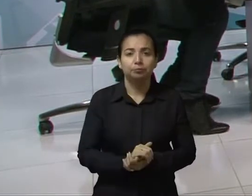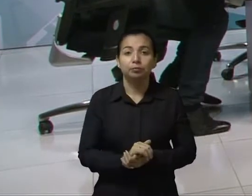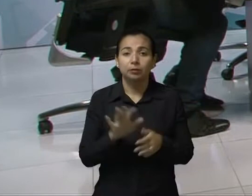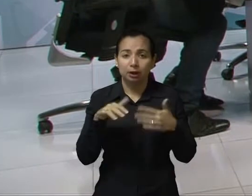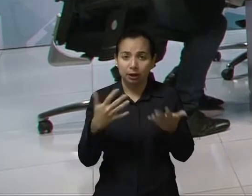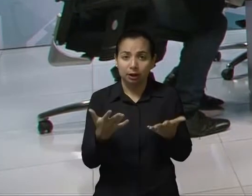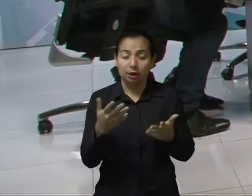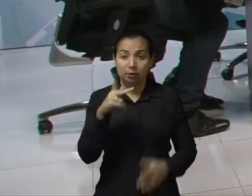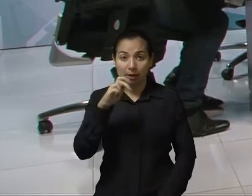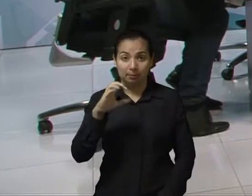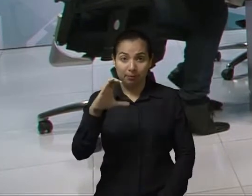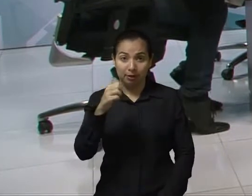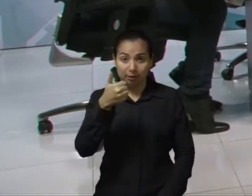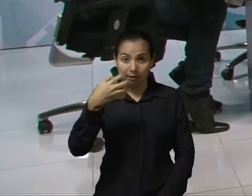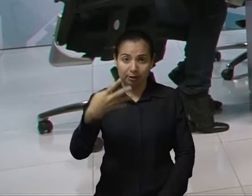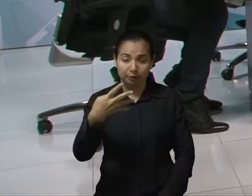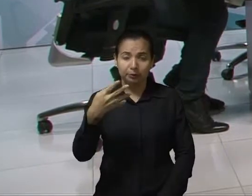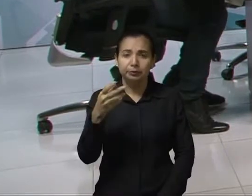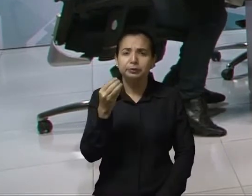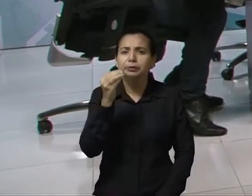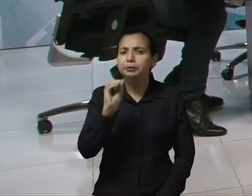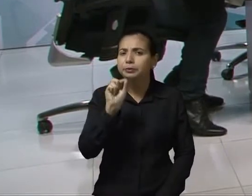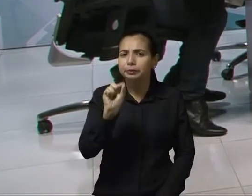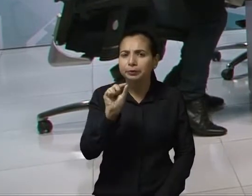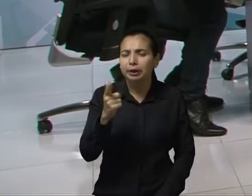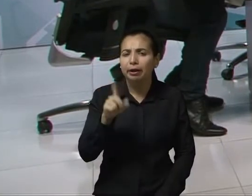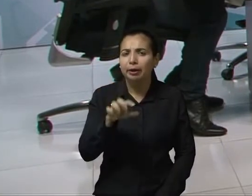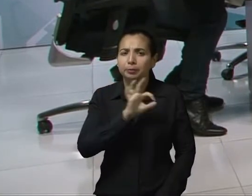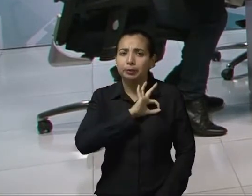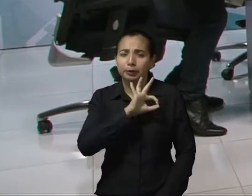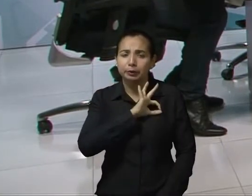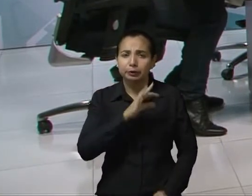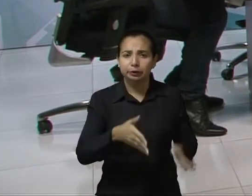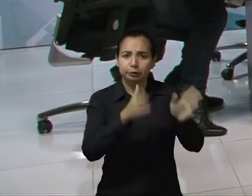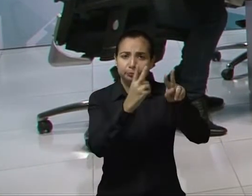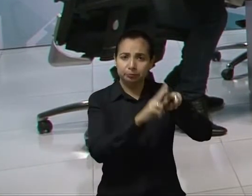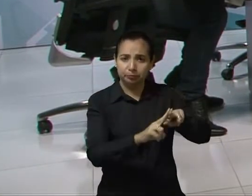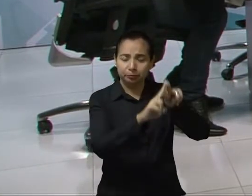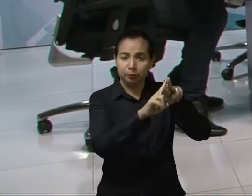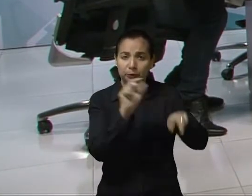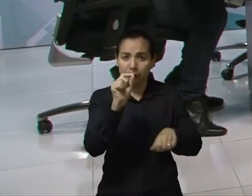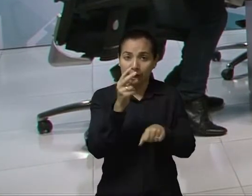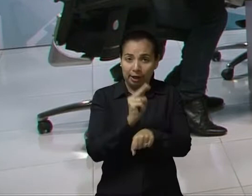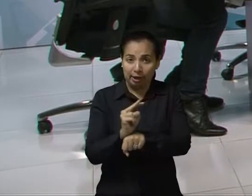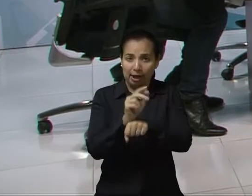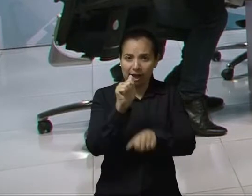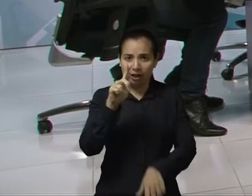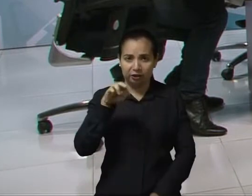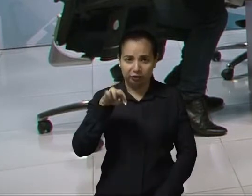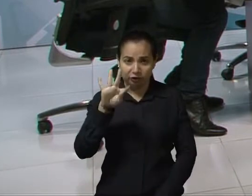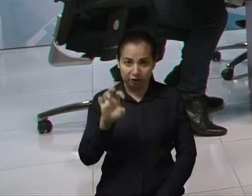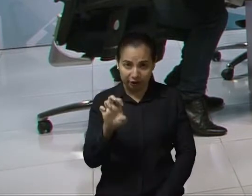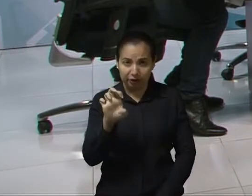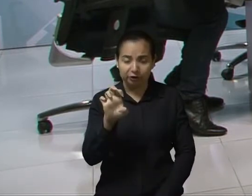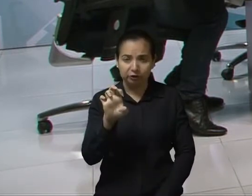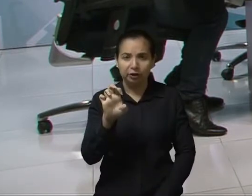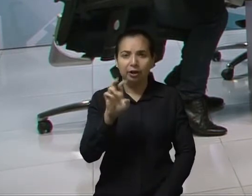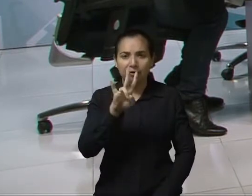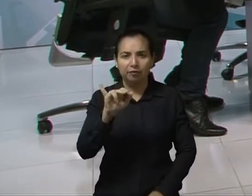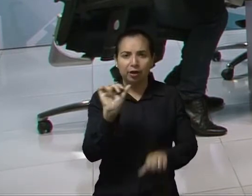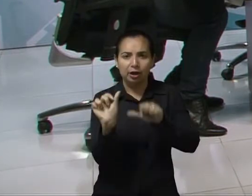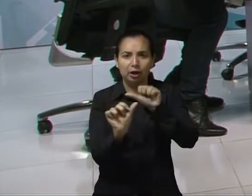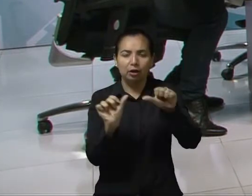prevê a criação da Polícia Penitenciária, ou seja, transforma os agentes penitenciários hoje